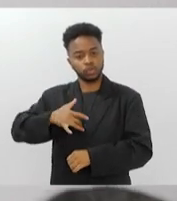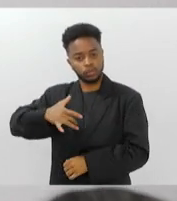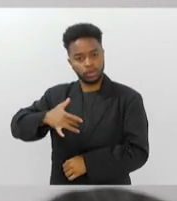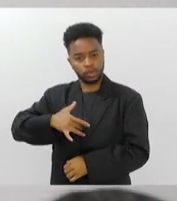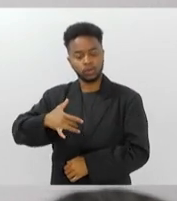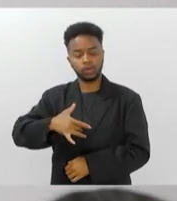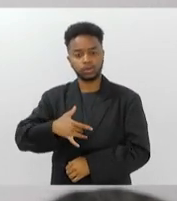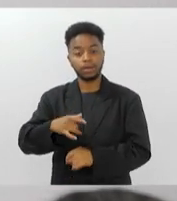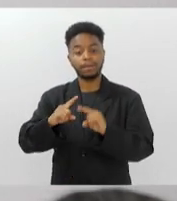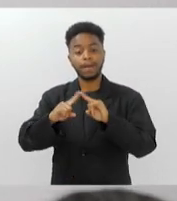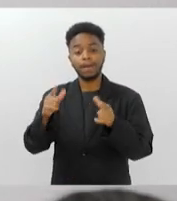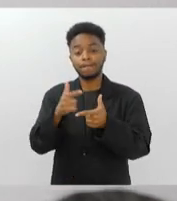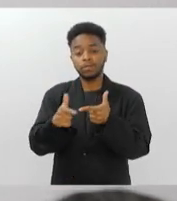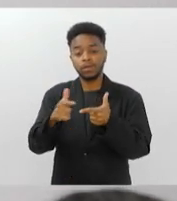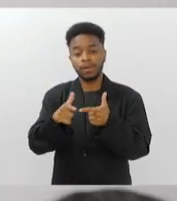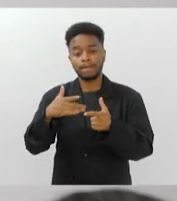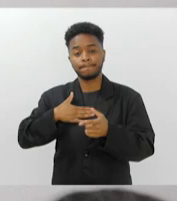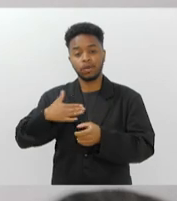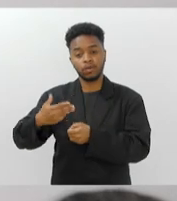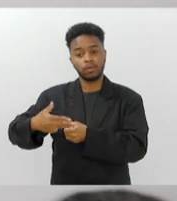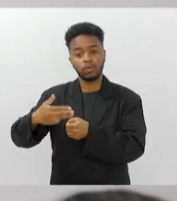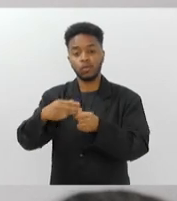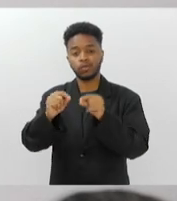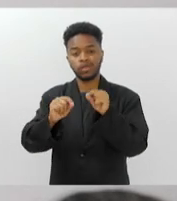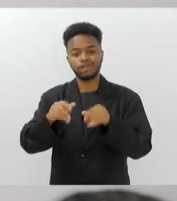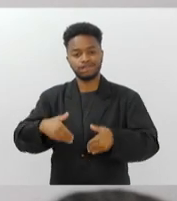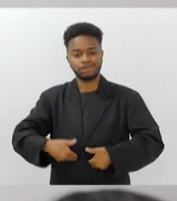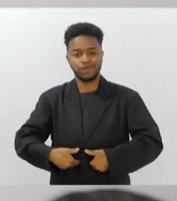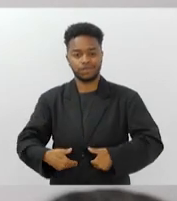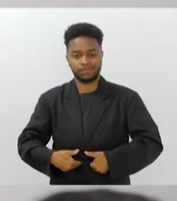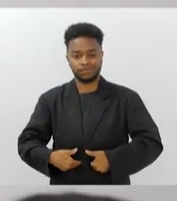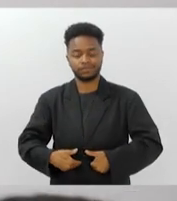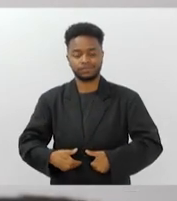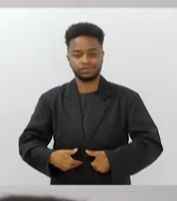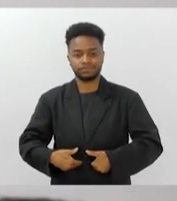problema no meu Município é a